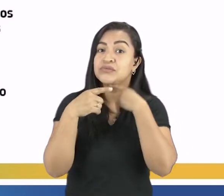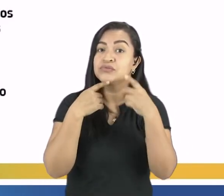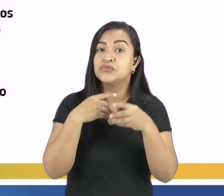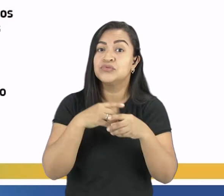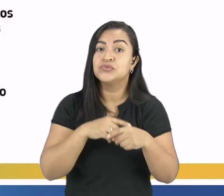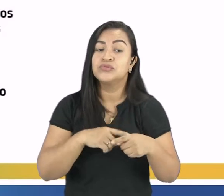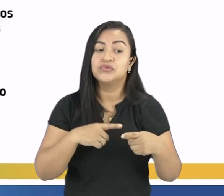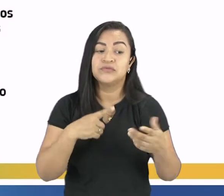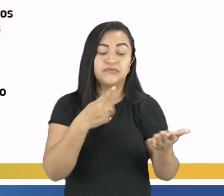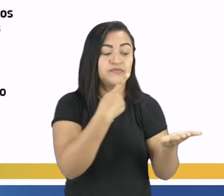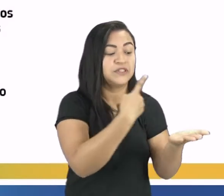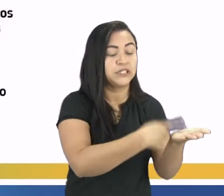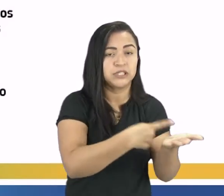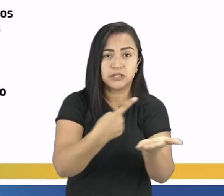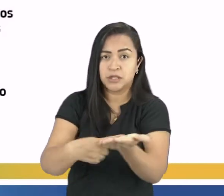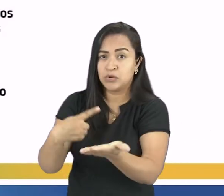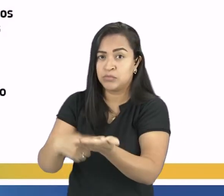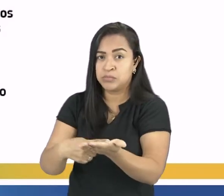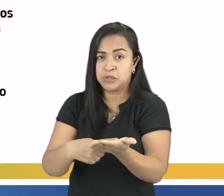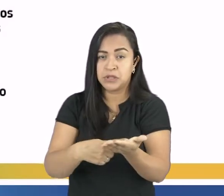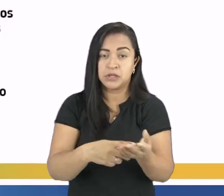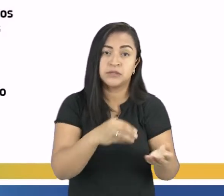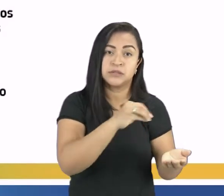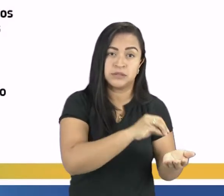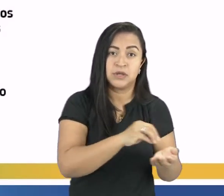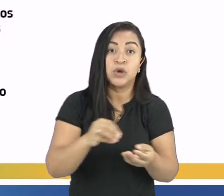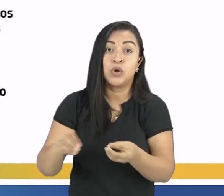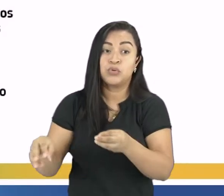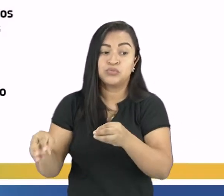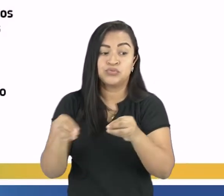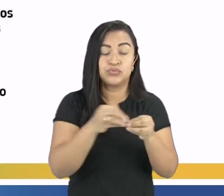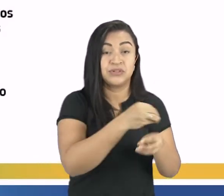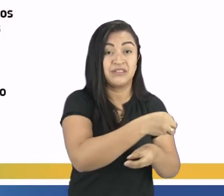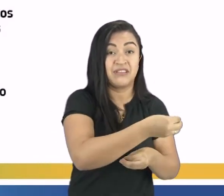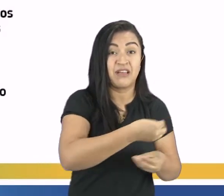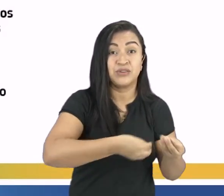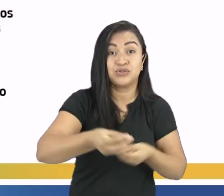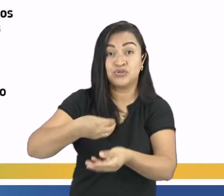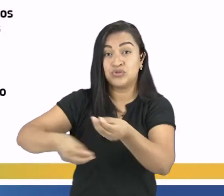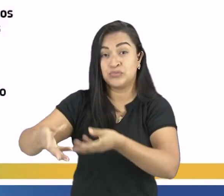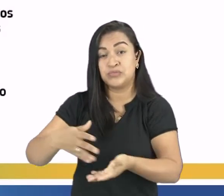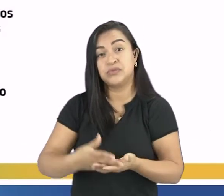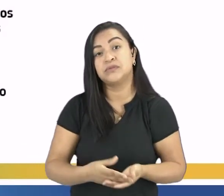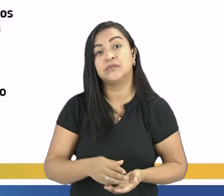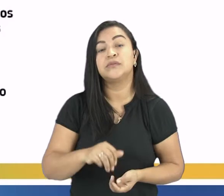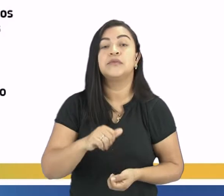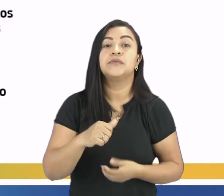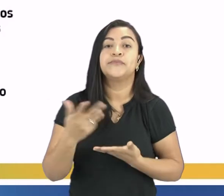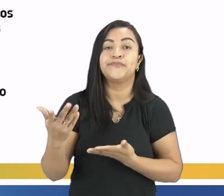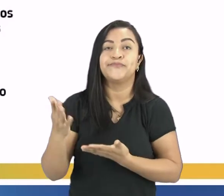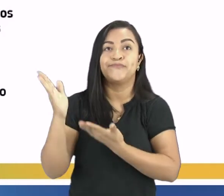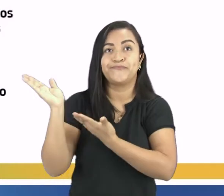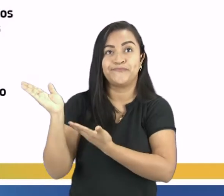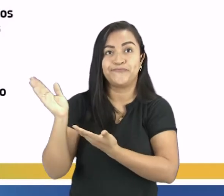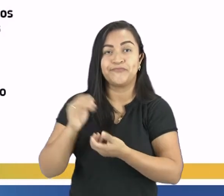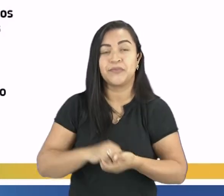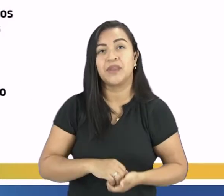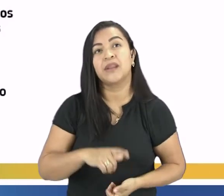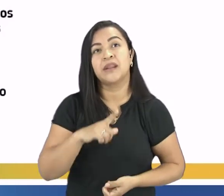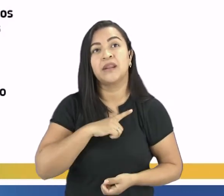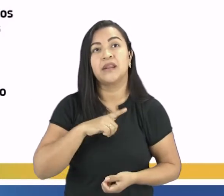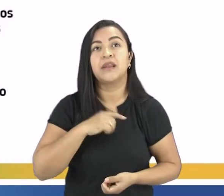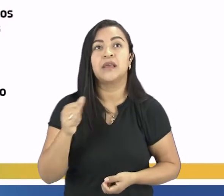combinação do cruzamento entre todos os indivíduos e da distribuição dos anelos, a gente faz o quadrozinho. Então nesse quadro eu vou